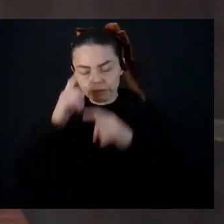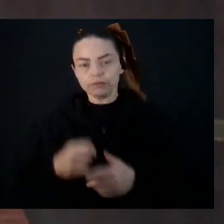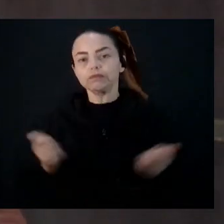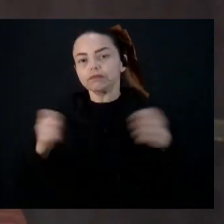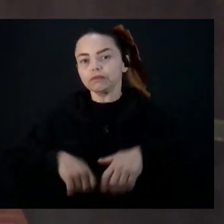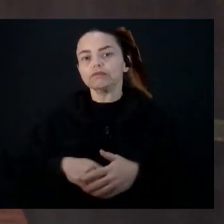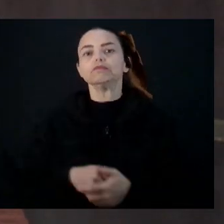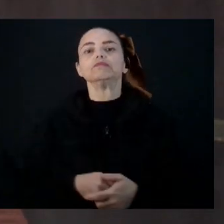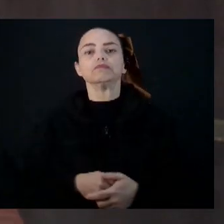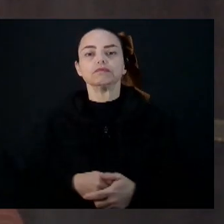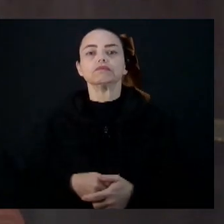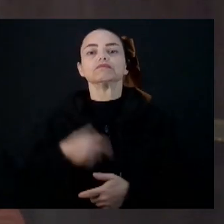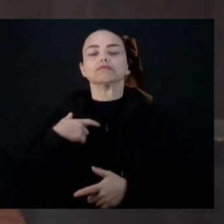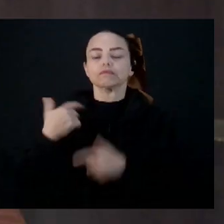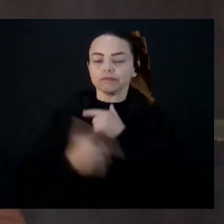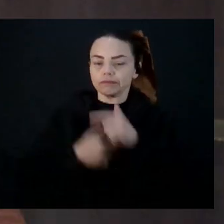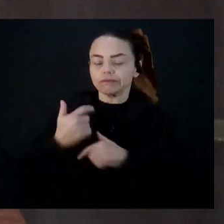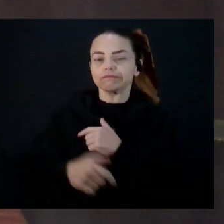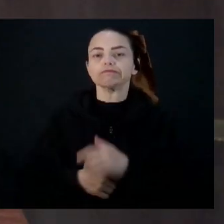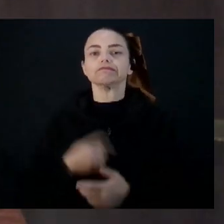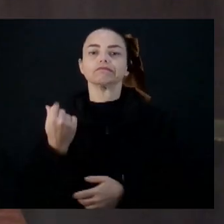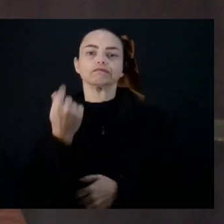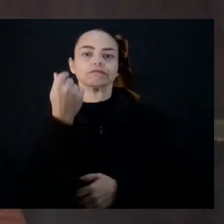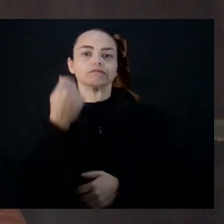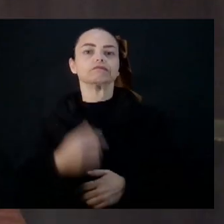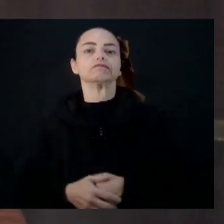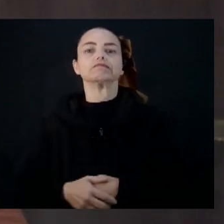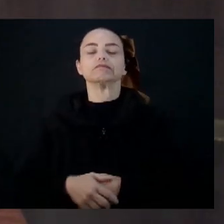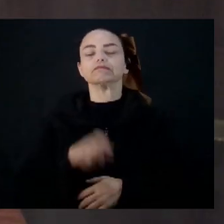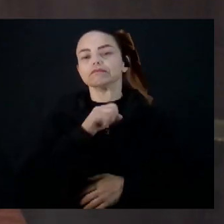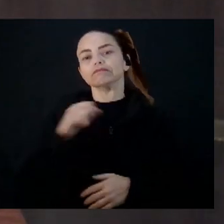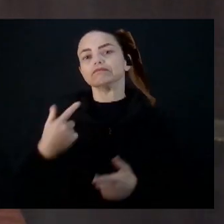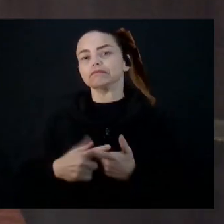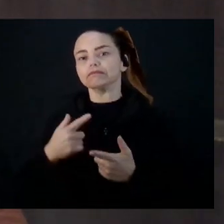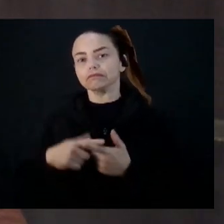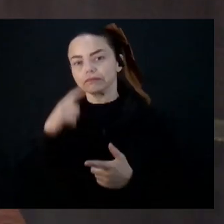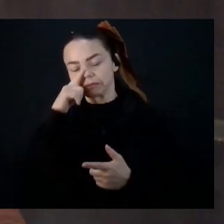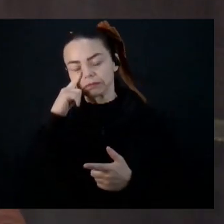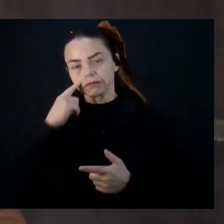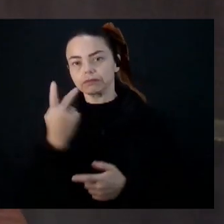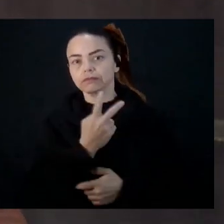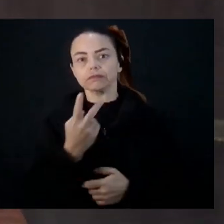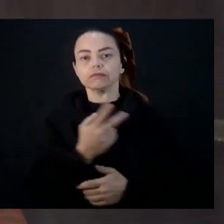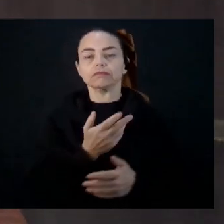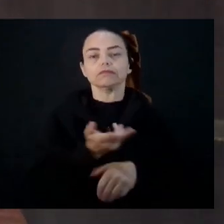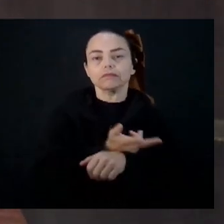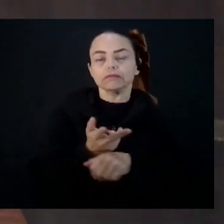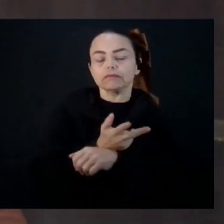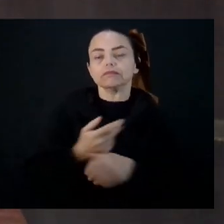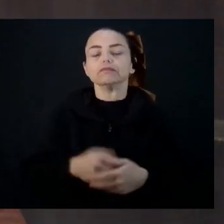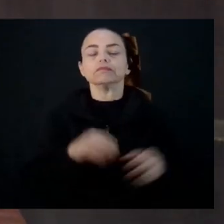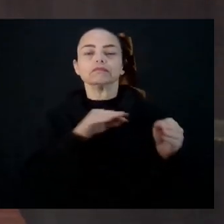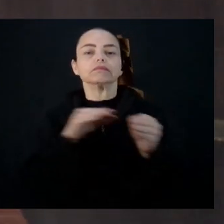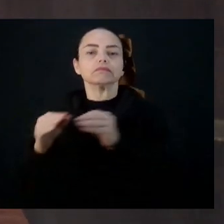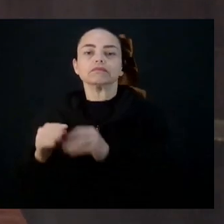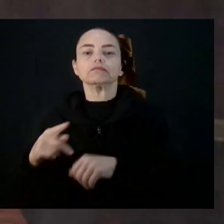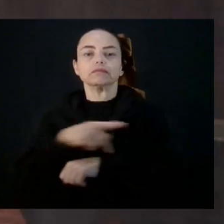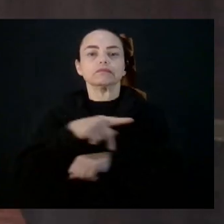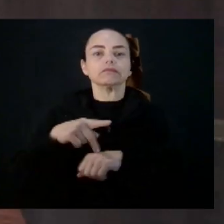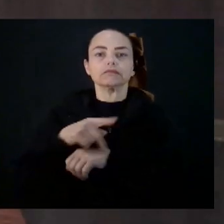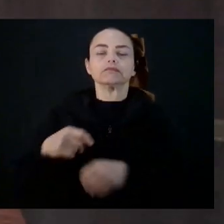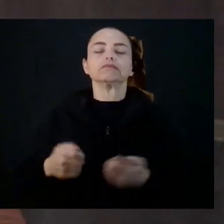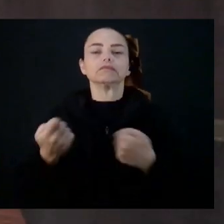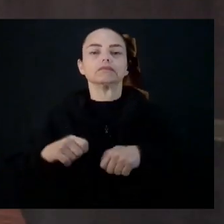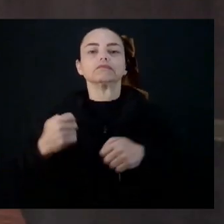até o trabalho e o dinheiro, se é porque vocês buscam então migrar para um outro país e daí precisa de um